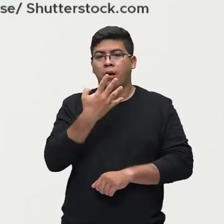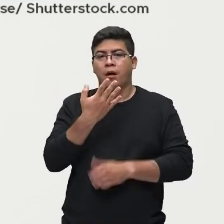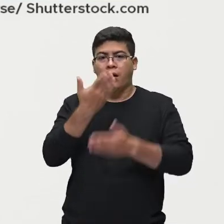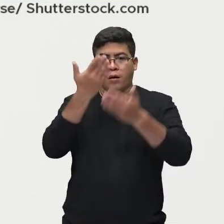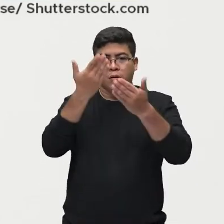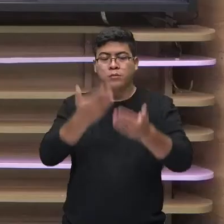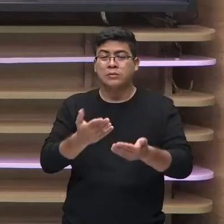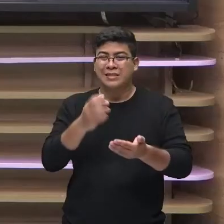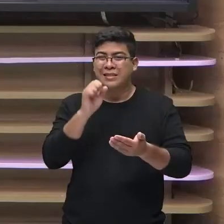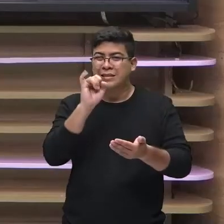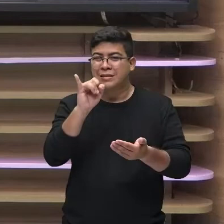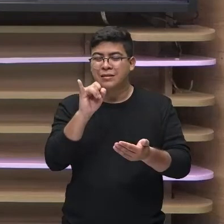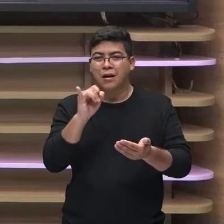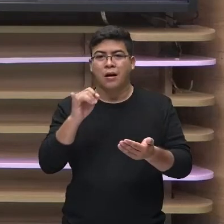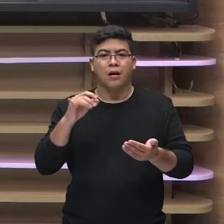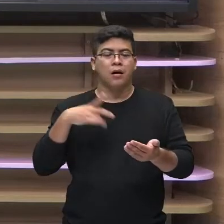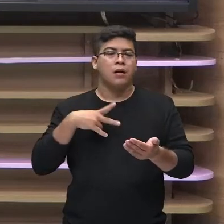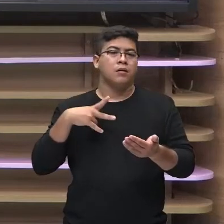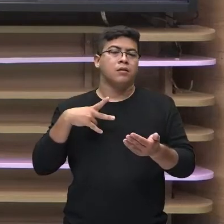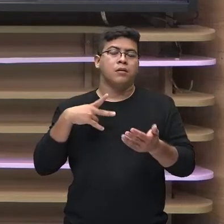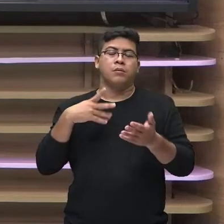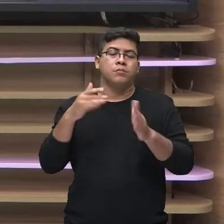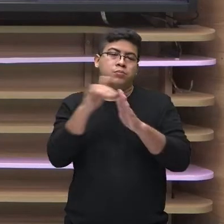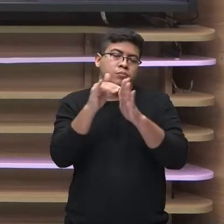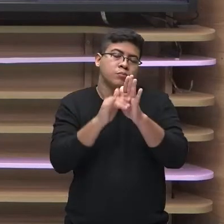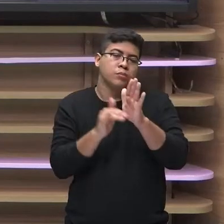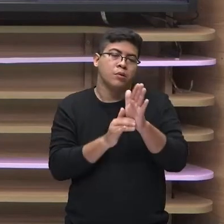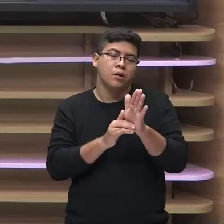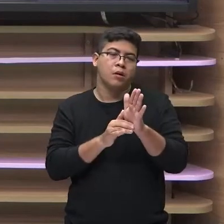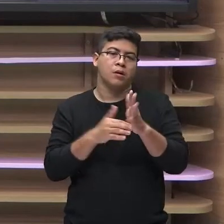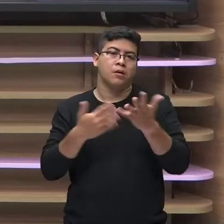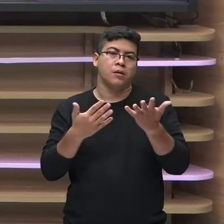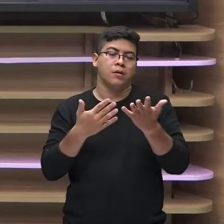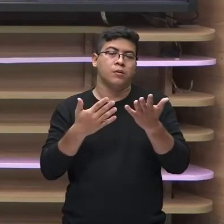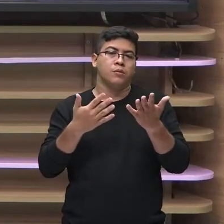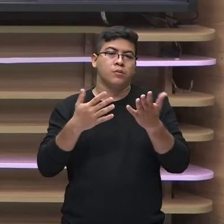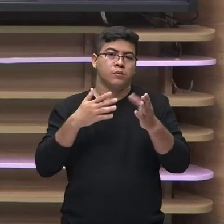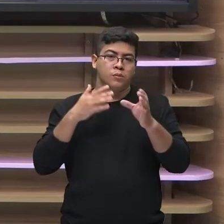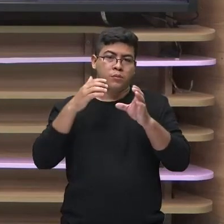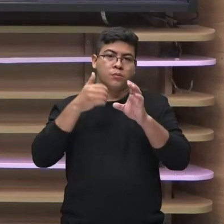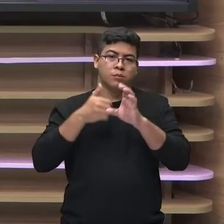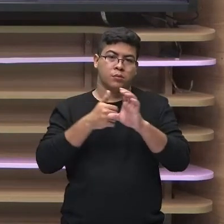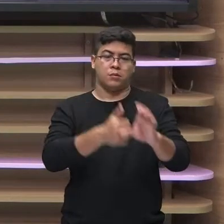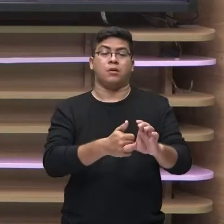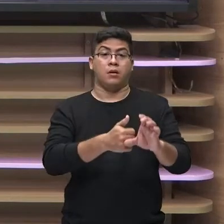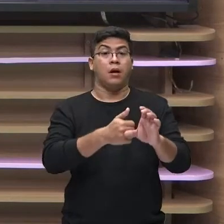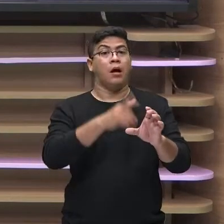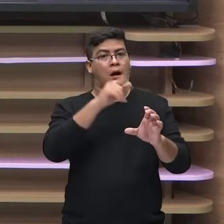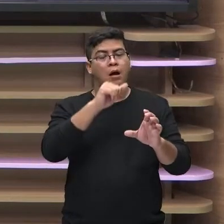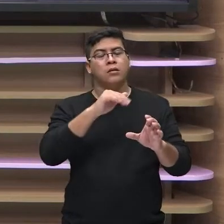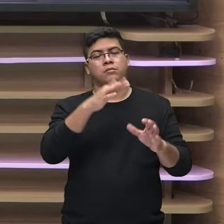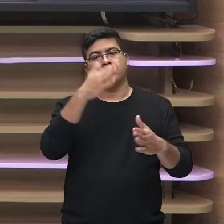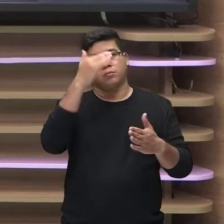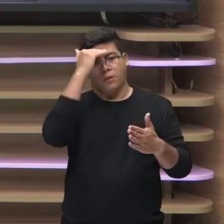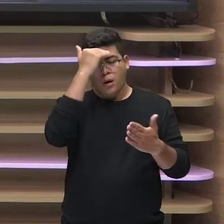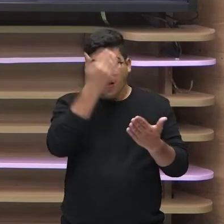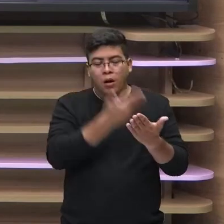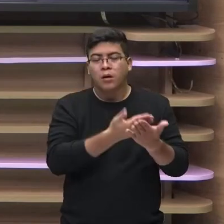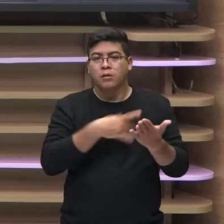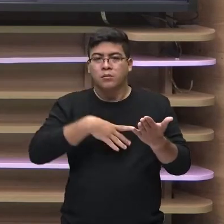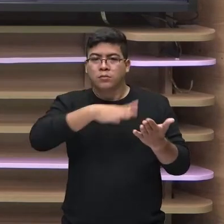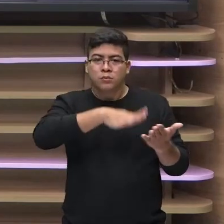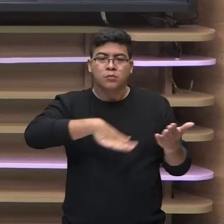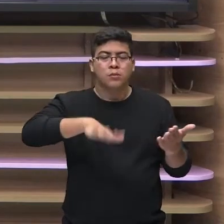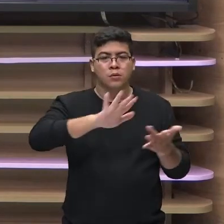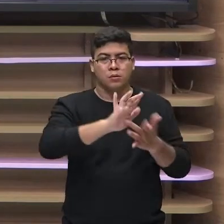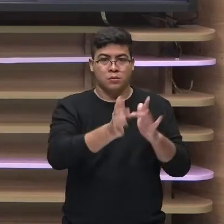algo intrínseco do cristianismo, ok? E é testemunhar essa bondade na vida das pessoas no mundo. E aqui a